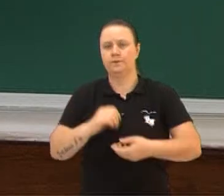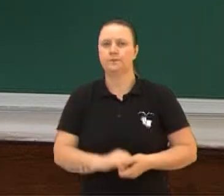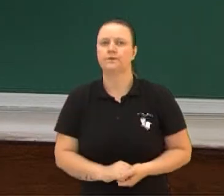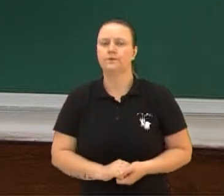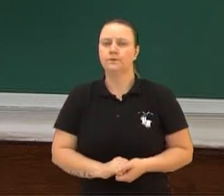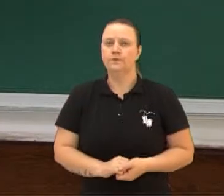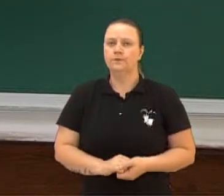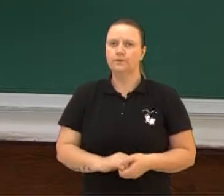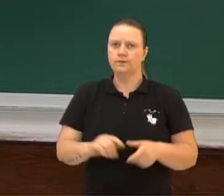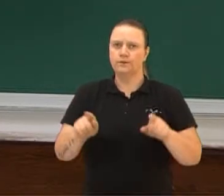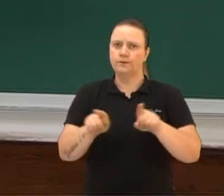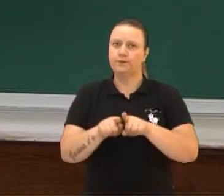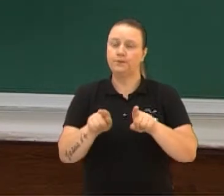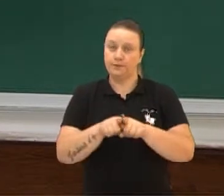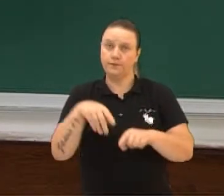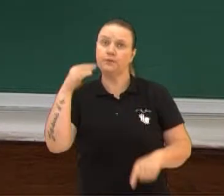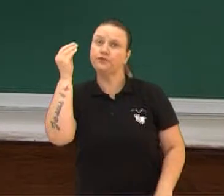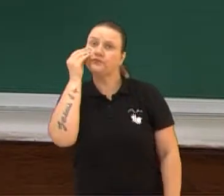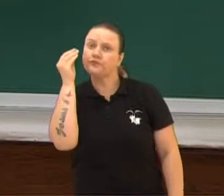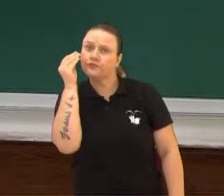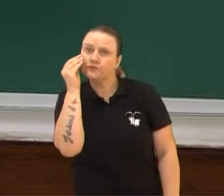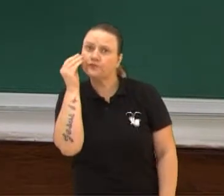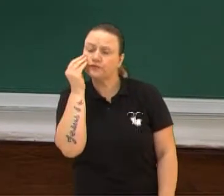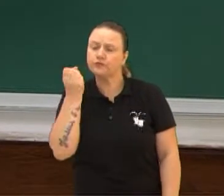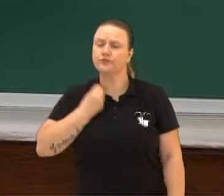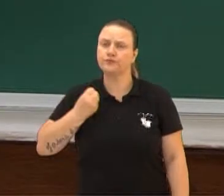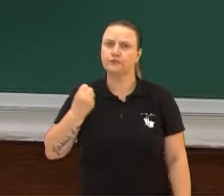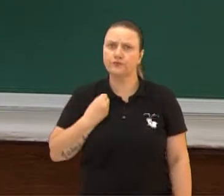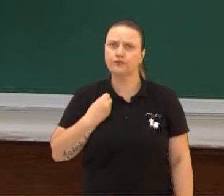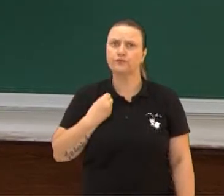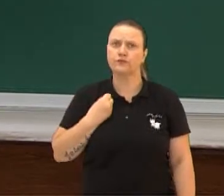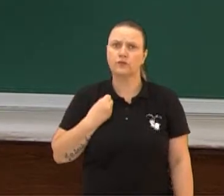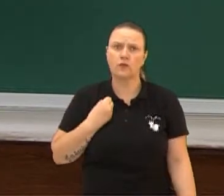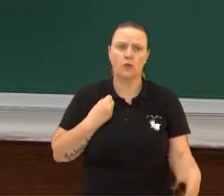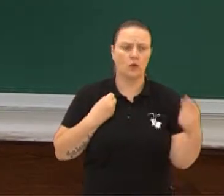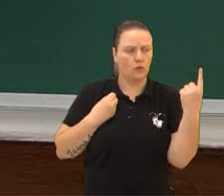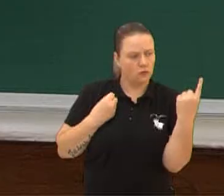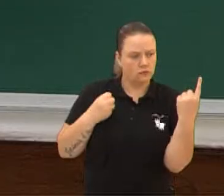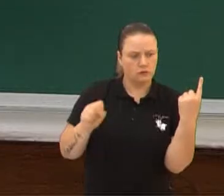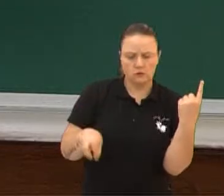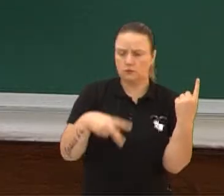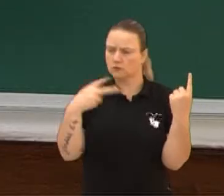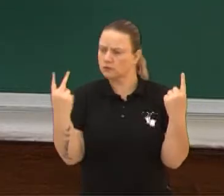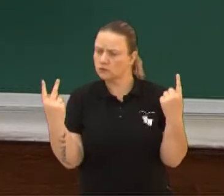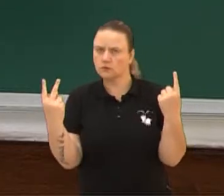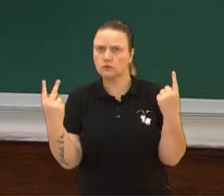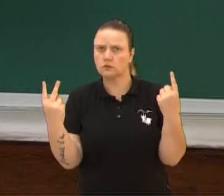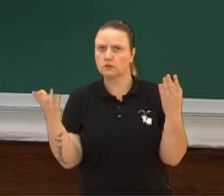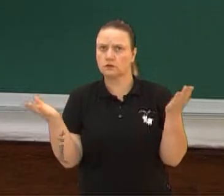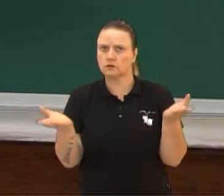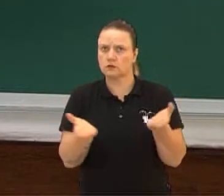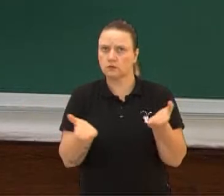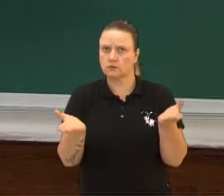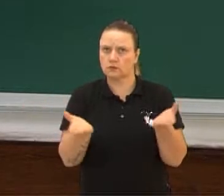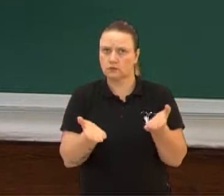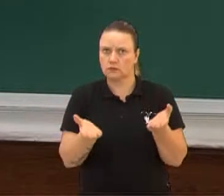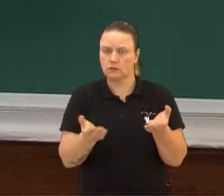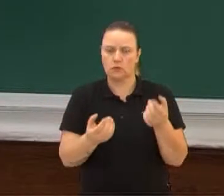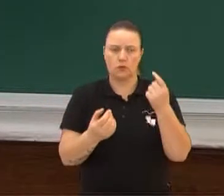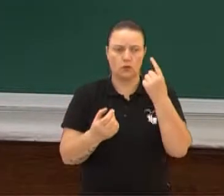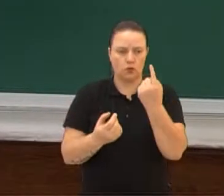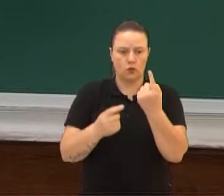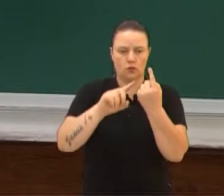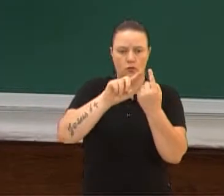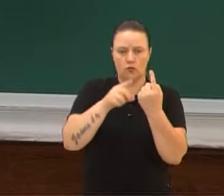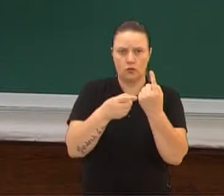vou testando todos os meus números entre quanto? 1 e 2. Aqui no caso, então, vai ser entre